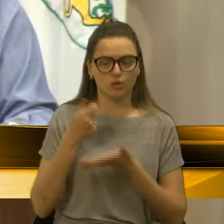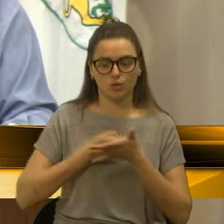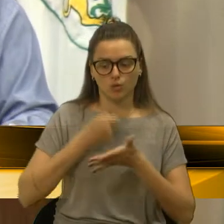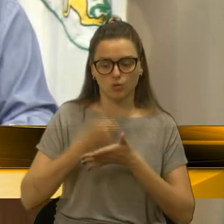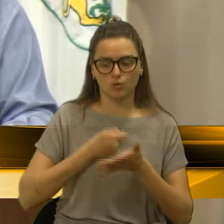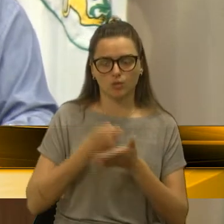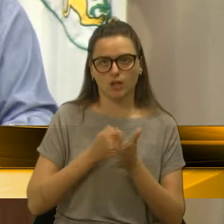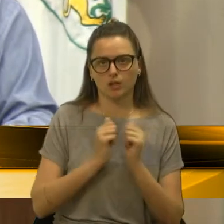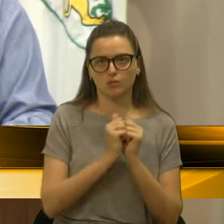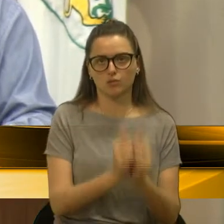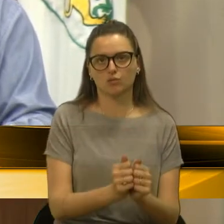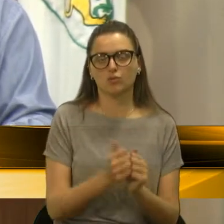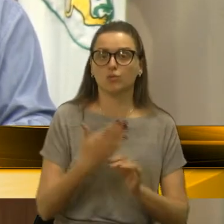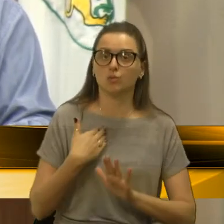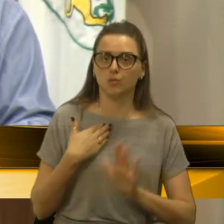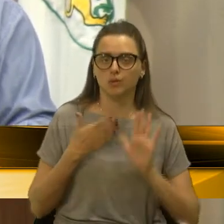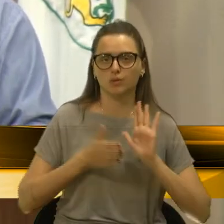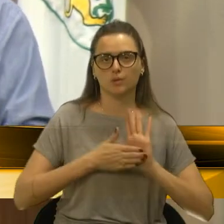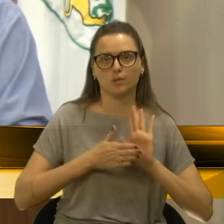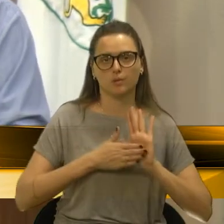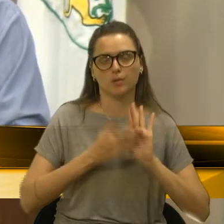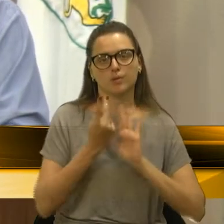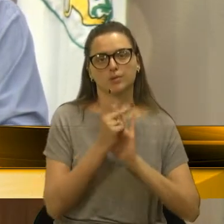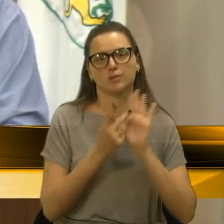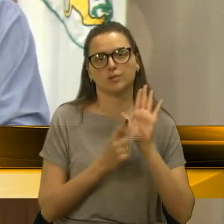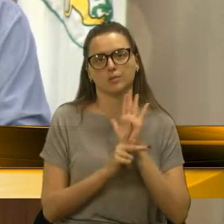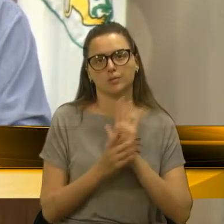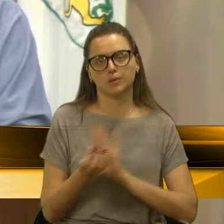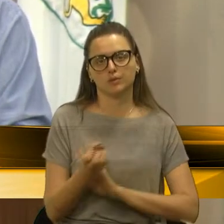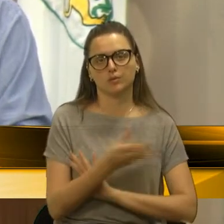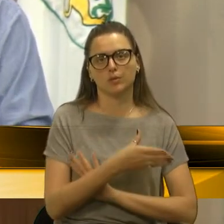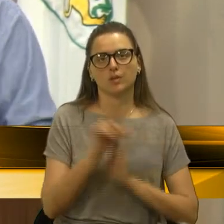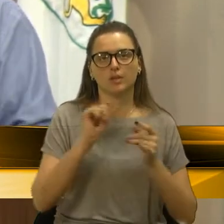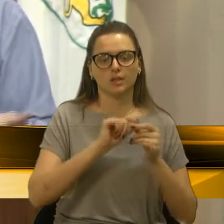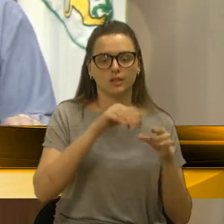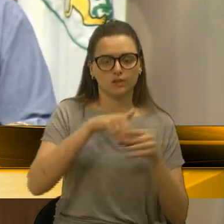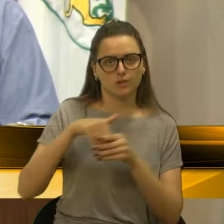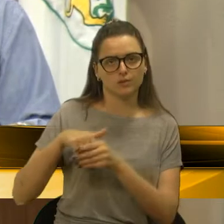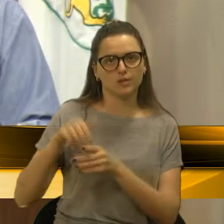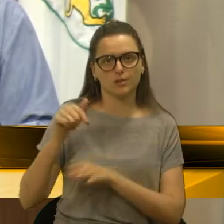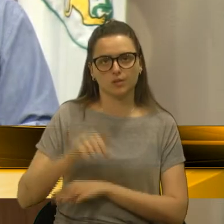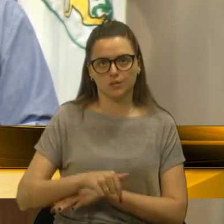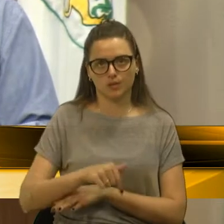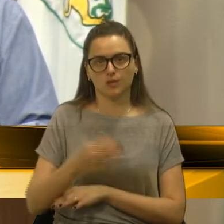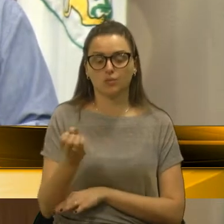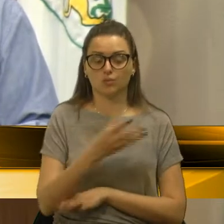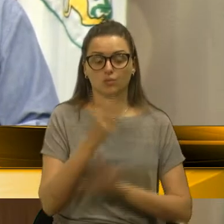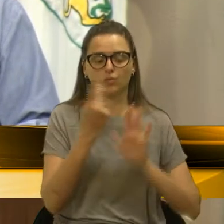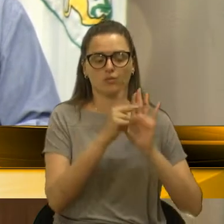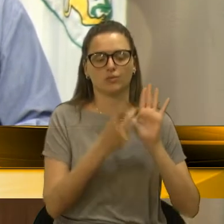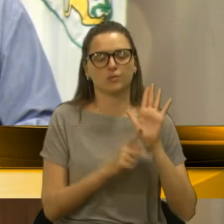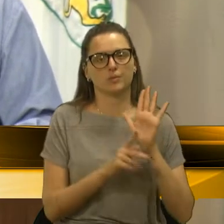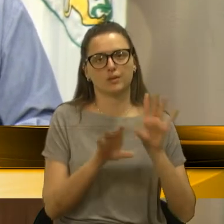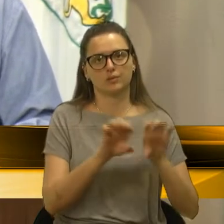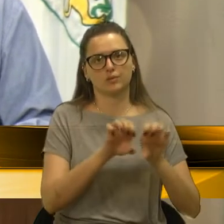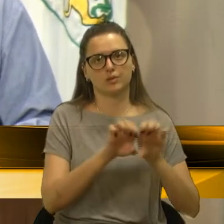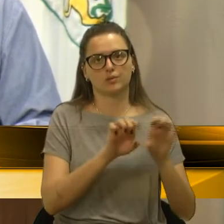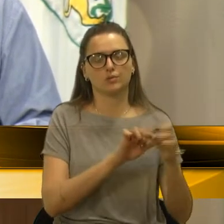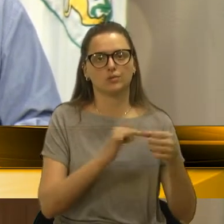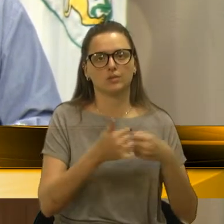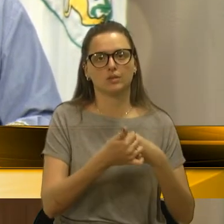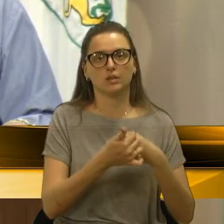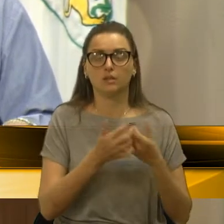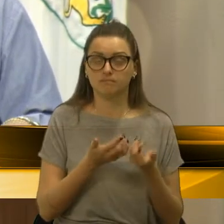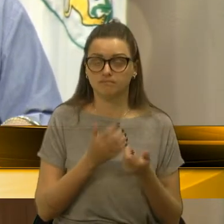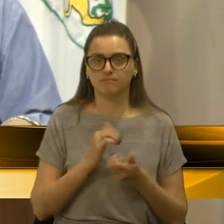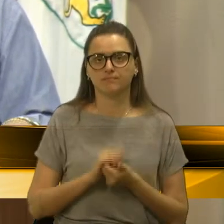na elaboração da proposta que foi encaminhada à votação nessa casa, do novo plano diretor, e,